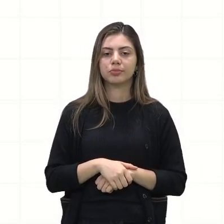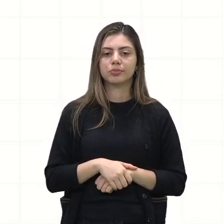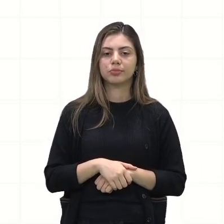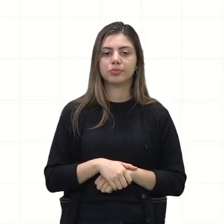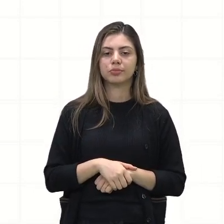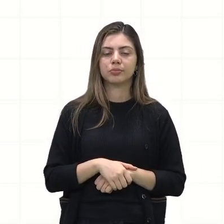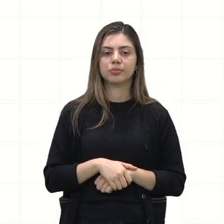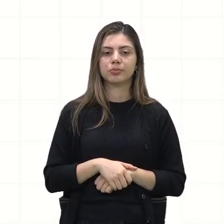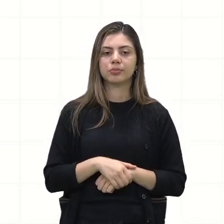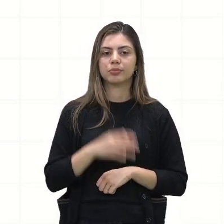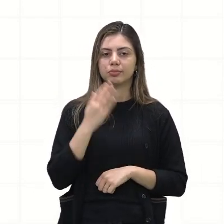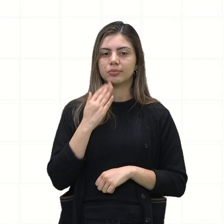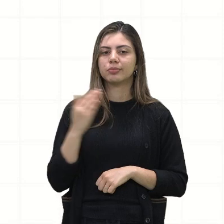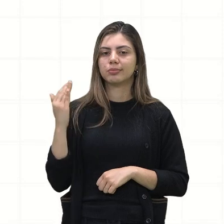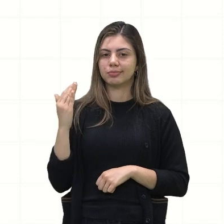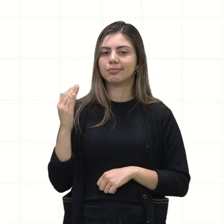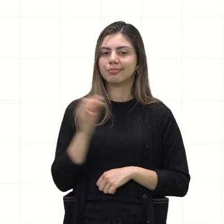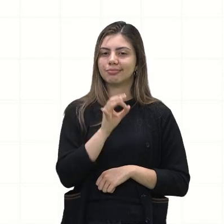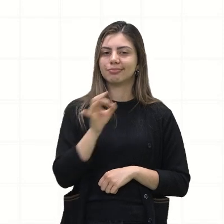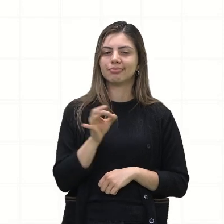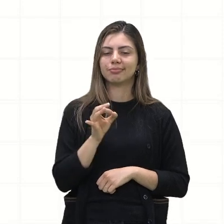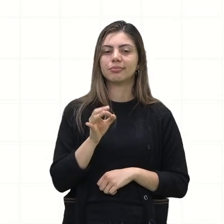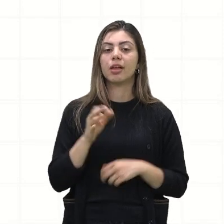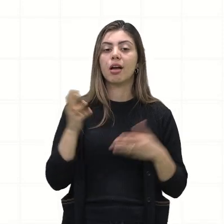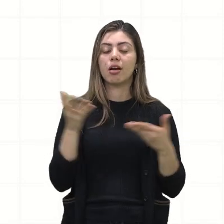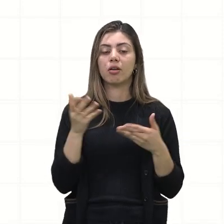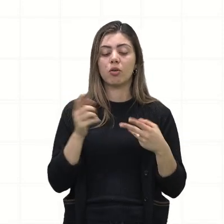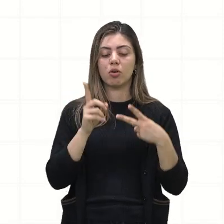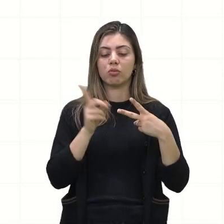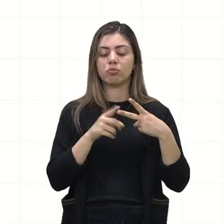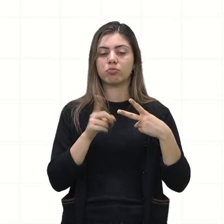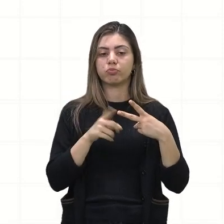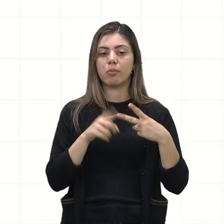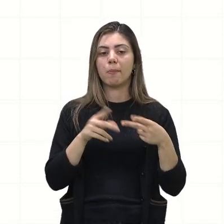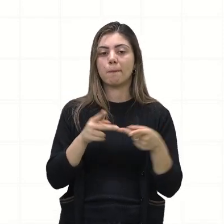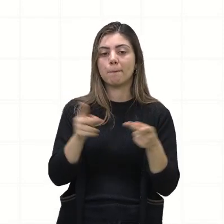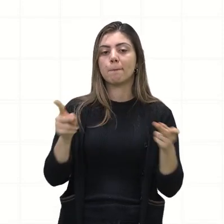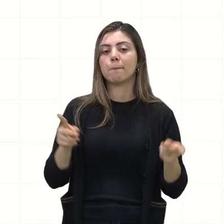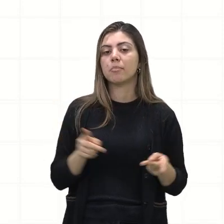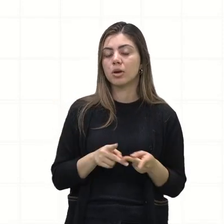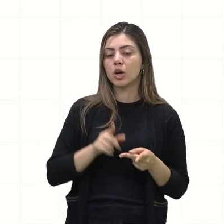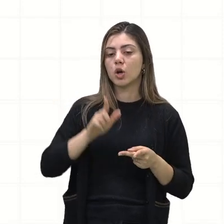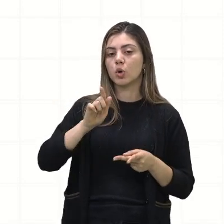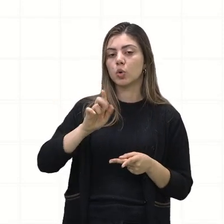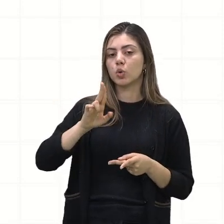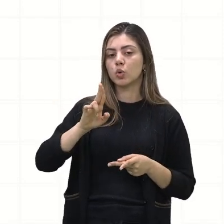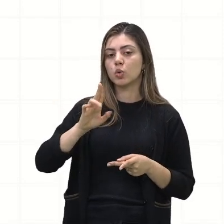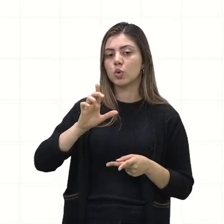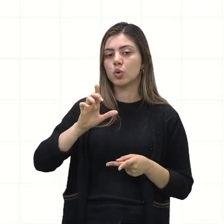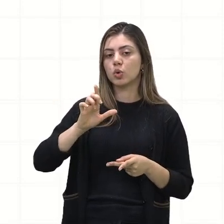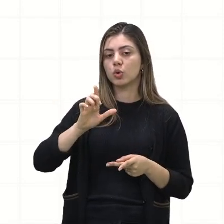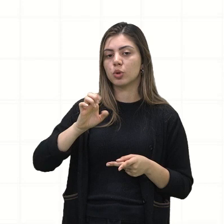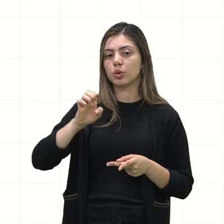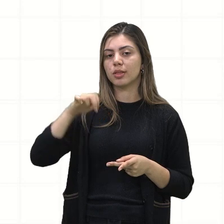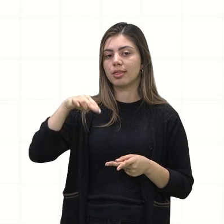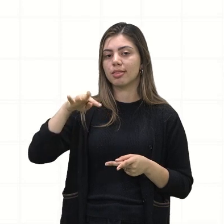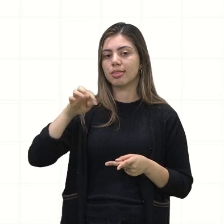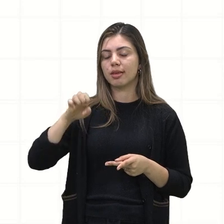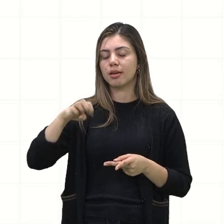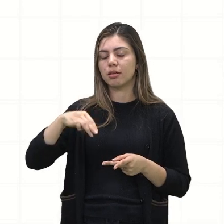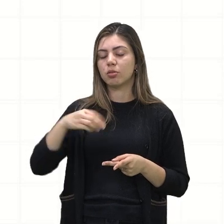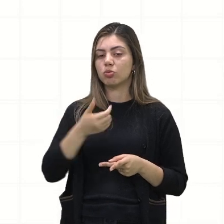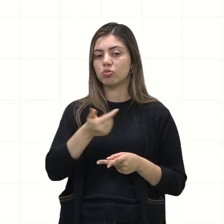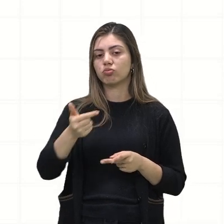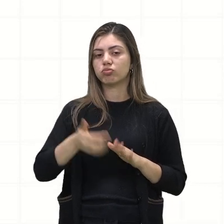da massa tradicional. Agora, vamos analisar sem glúten. E aí, o que, que vai